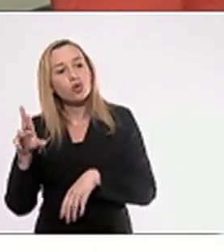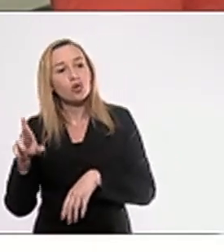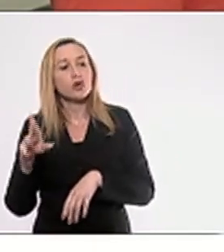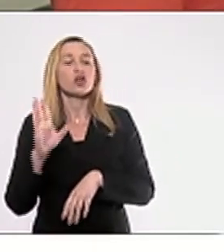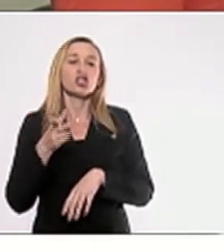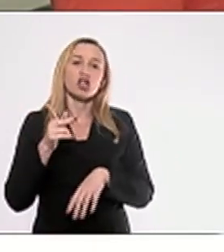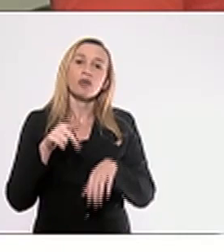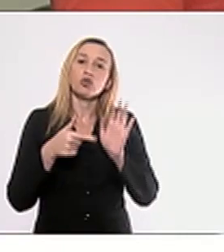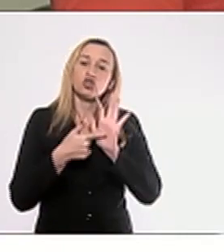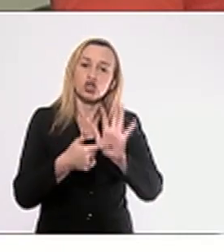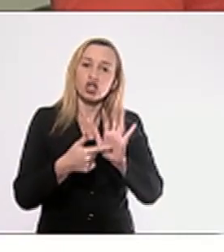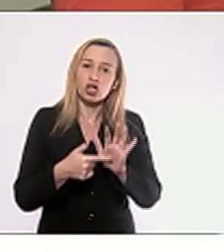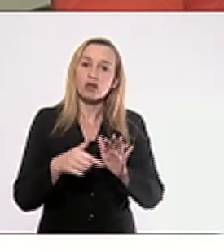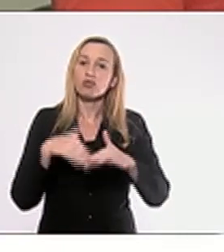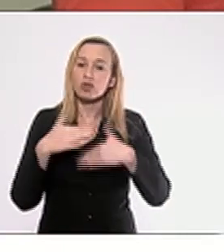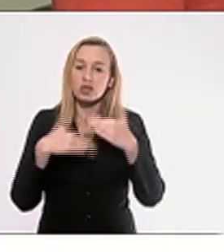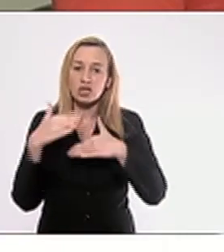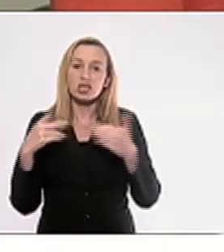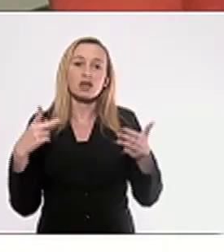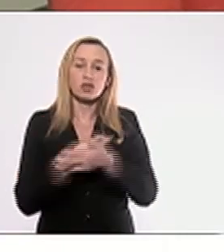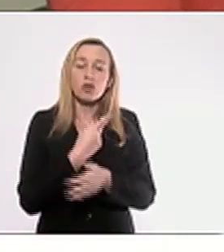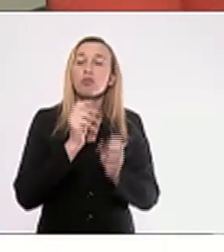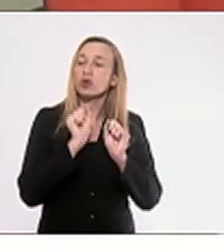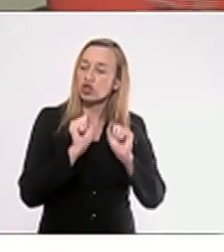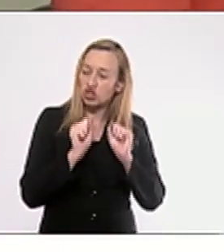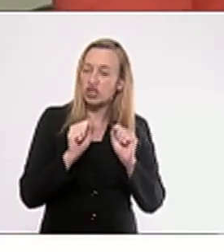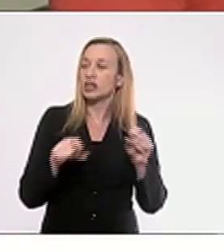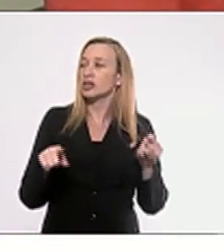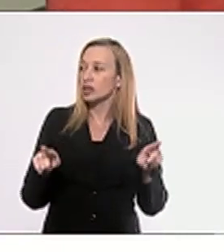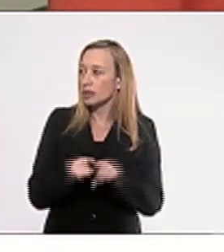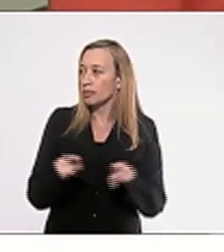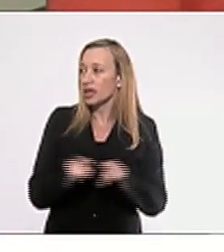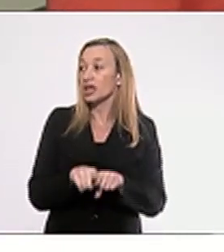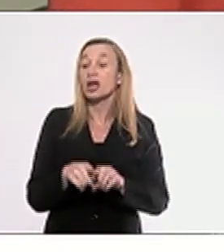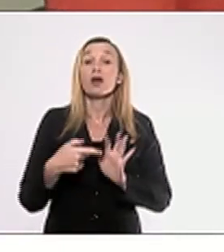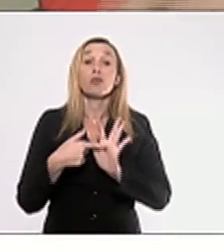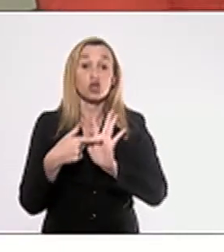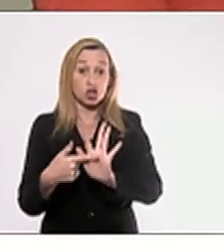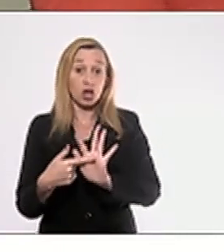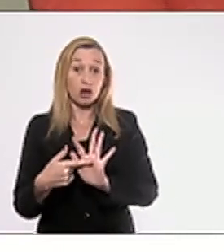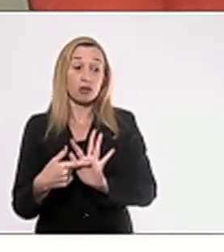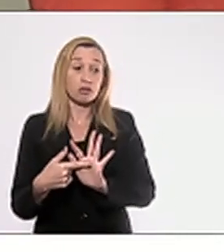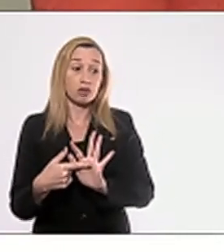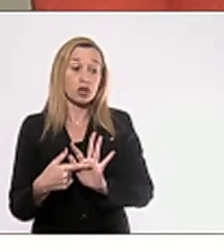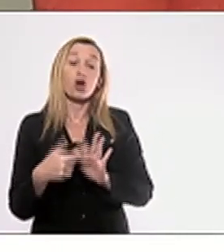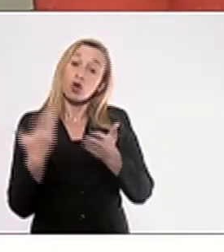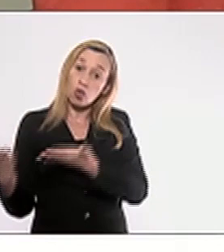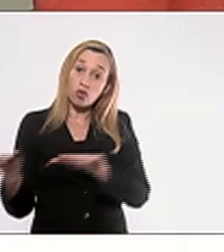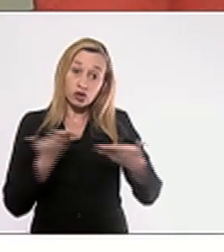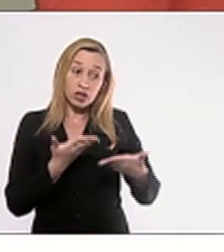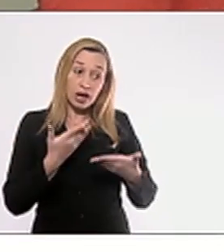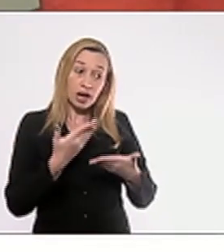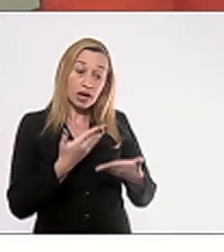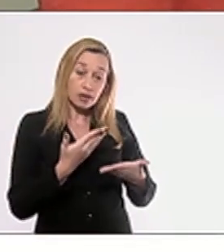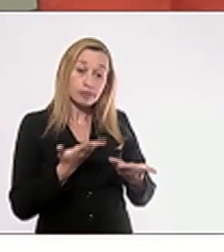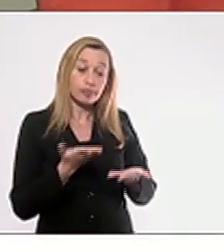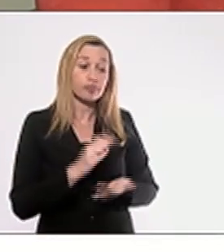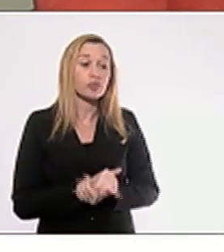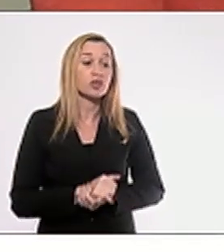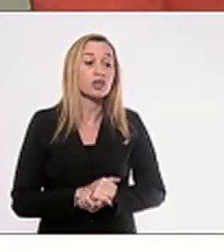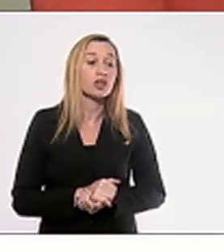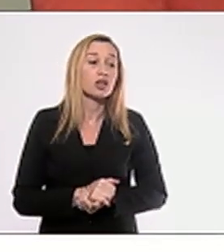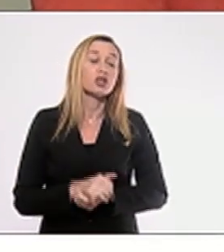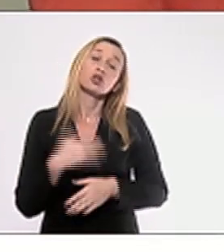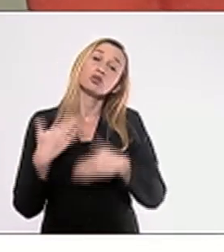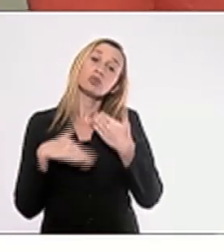ela um processo que aconteceu, que depois a gente poderia até disponibilizar, convidar para ir no laboratório, e